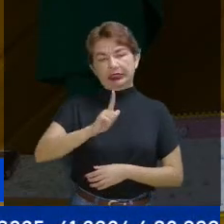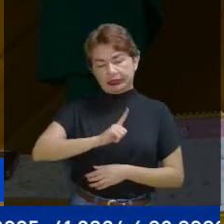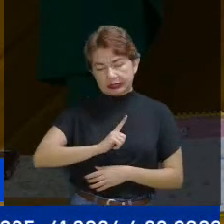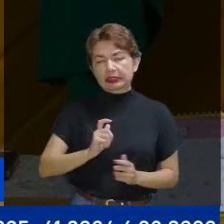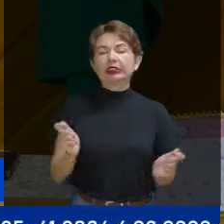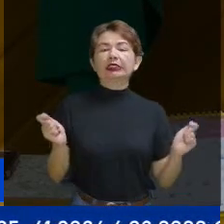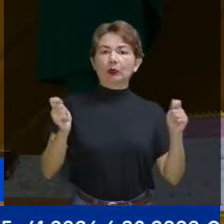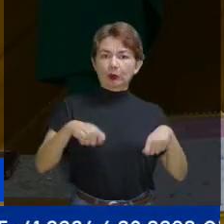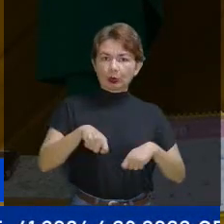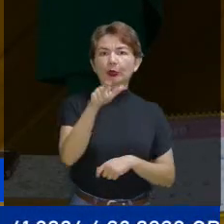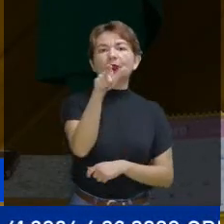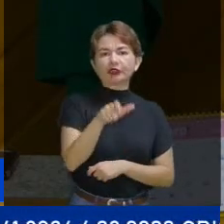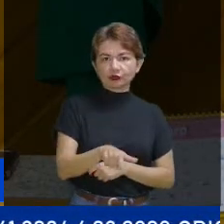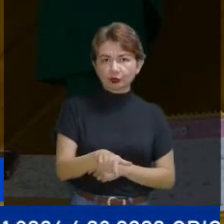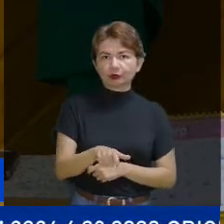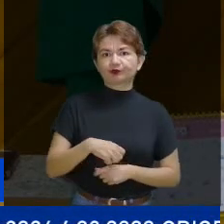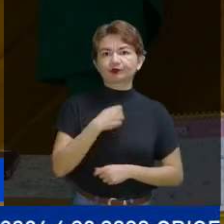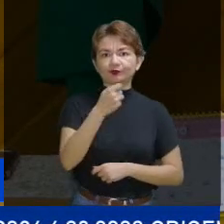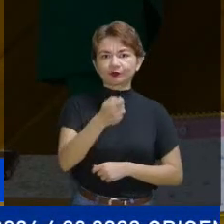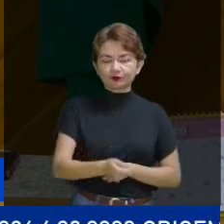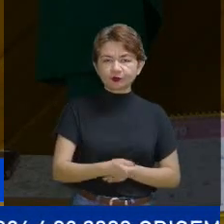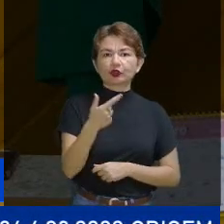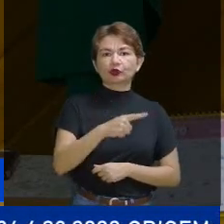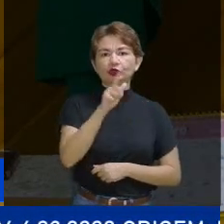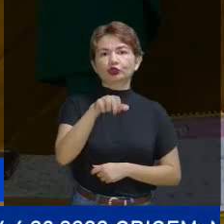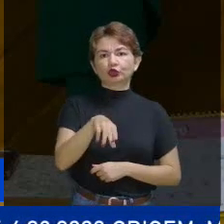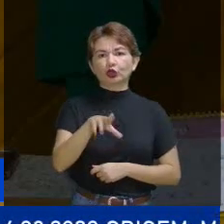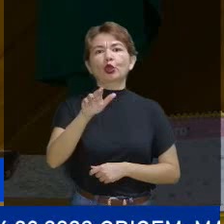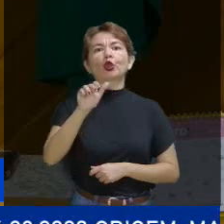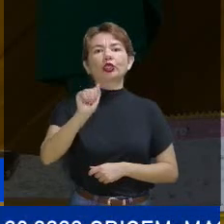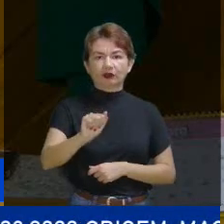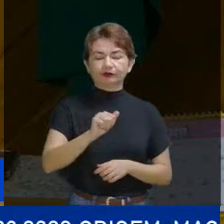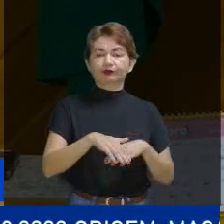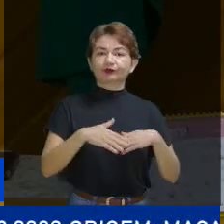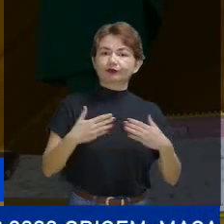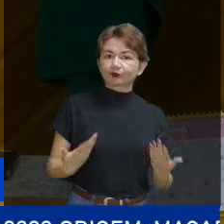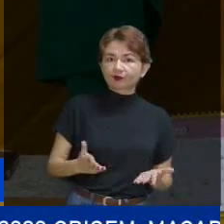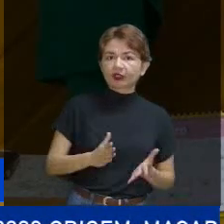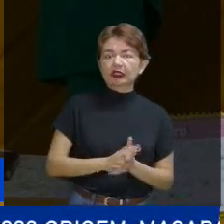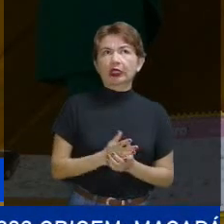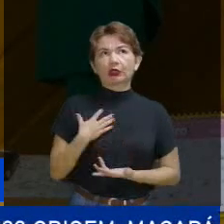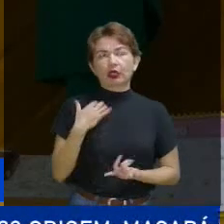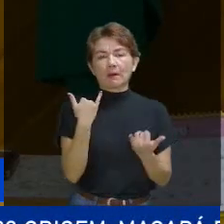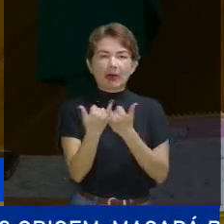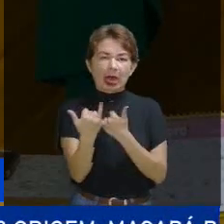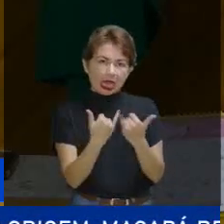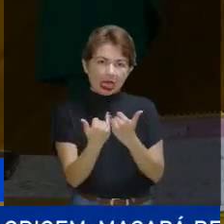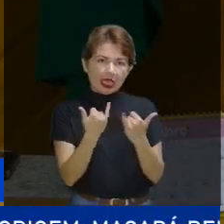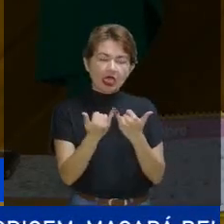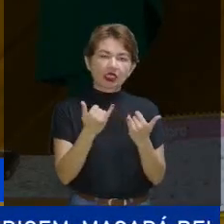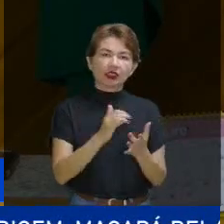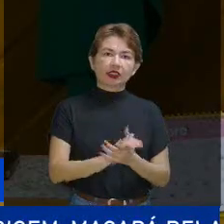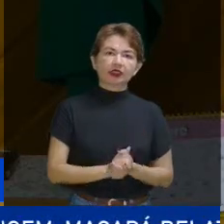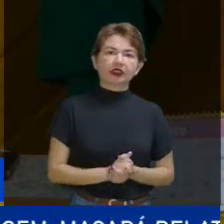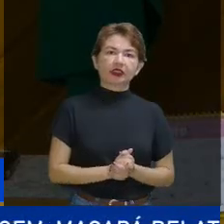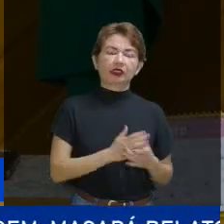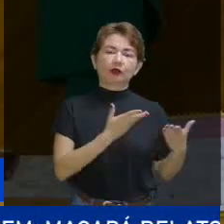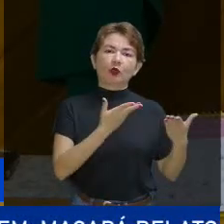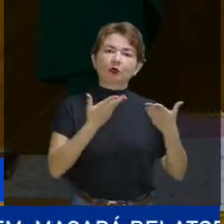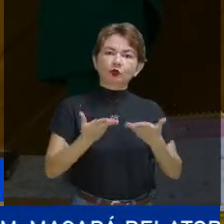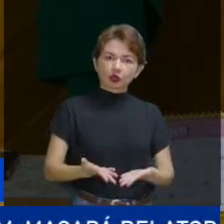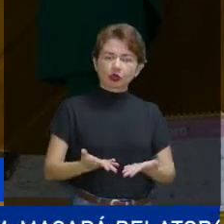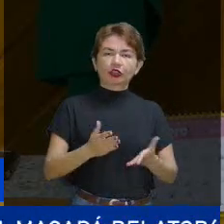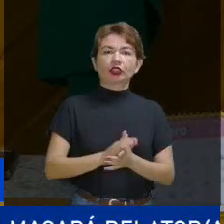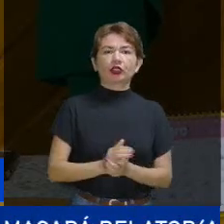competência do juízo de segunda zona eleitoral. Portanto, excelências, o que me parece é que a exposição que